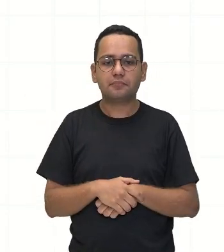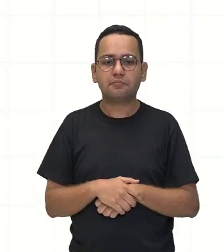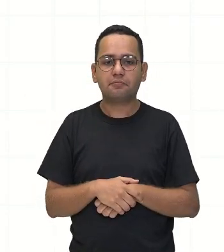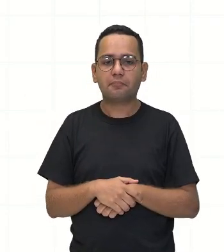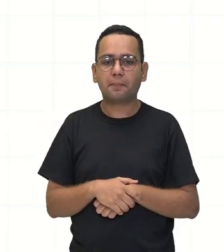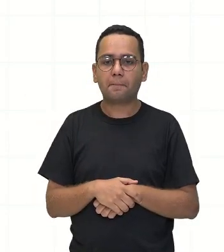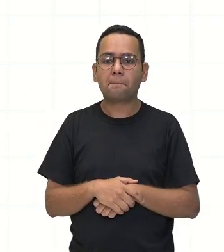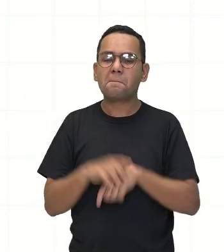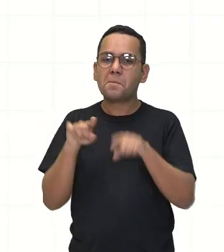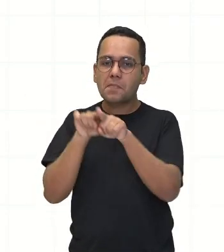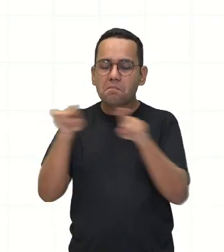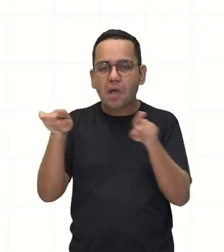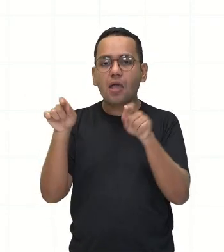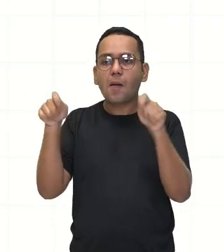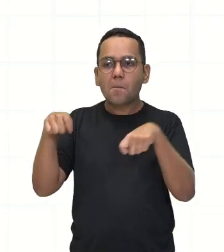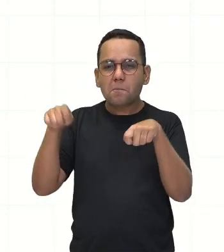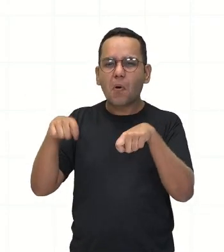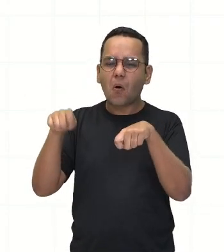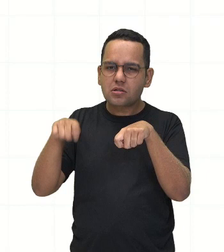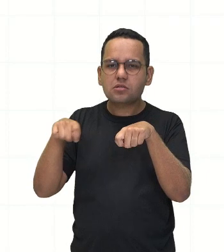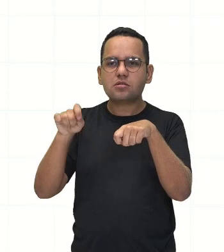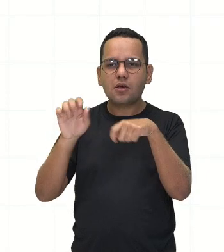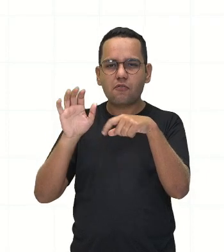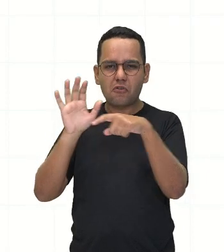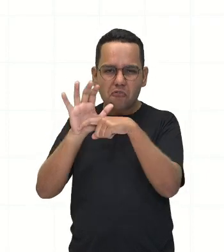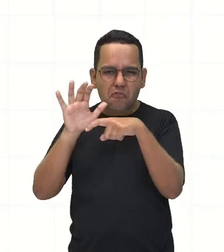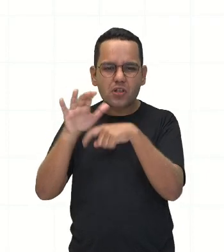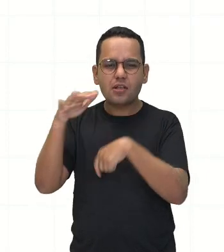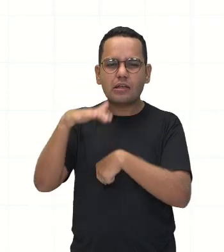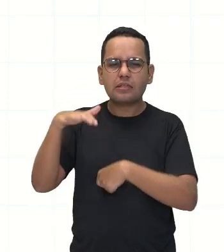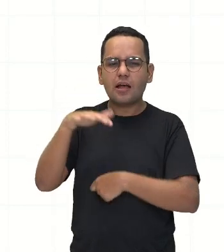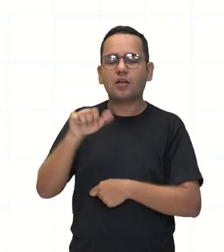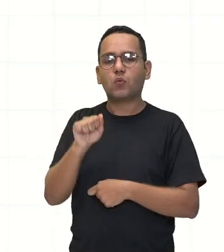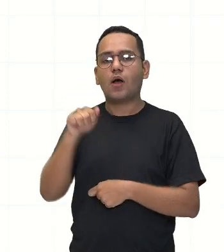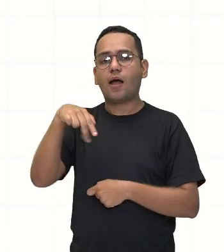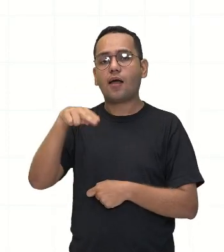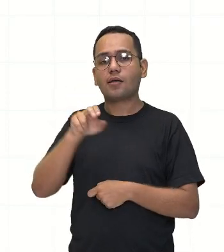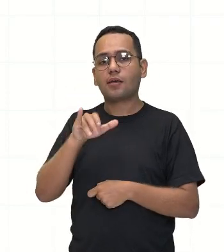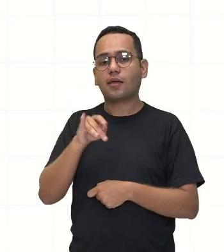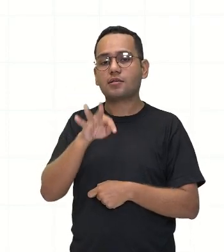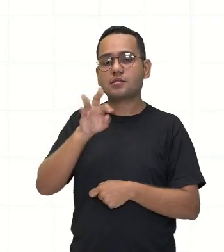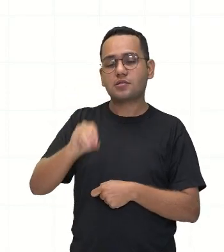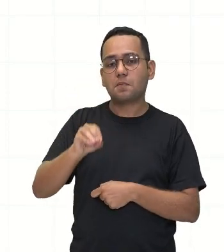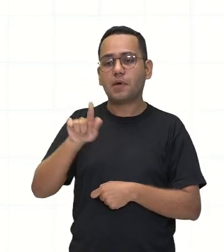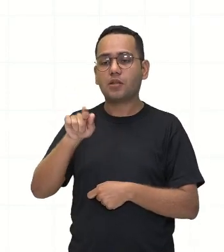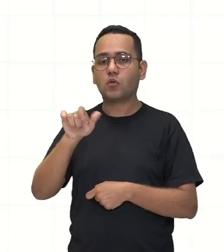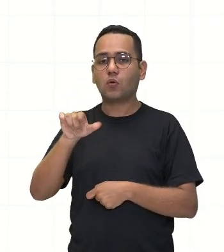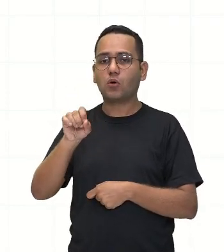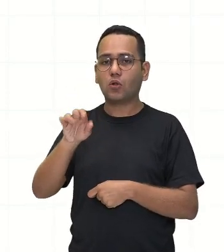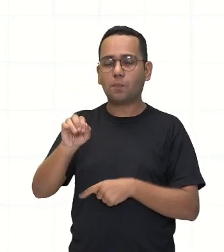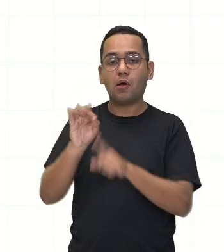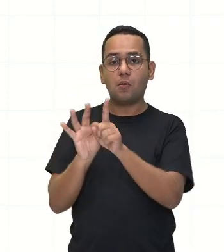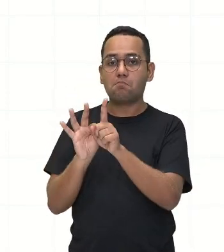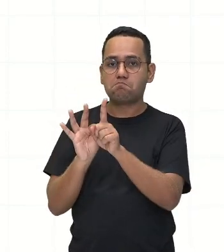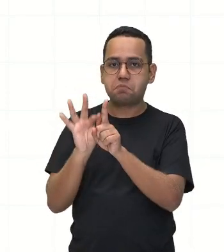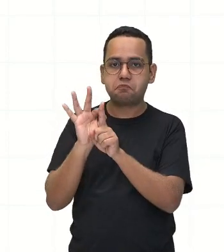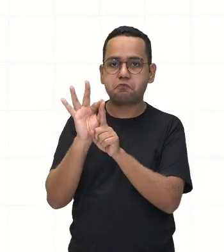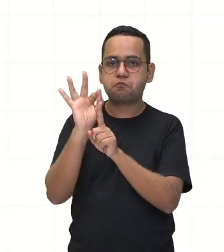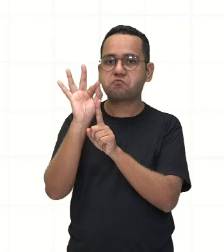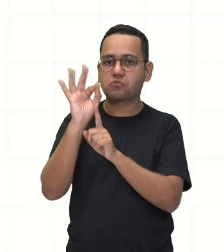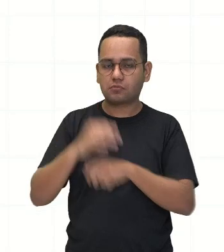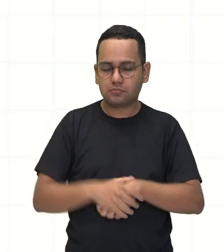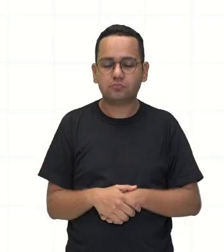potencial de aquecimento global. Esse é um termo que nós estamos ouvindo muito no dia a dia,